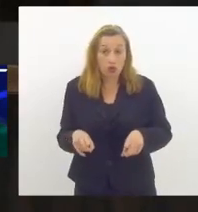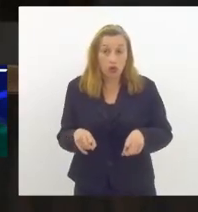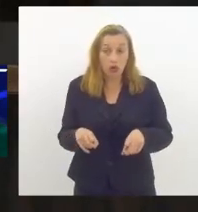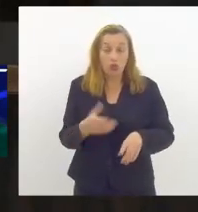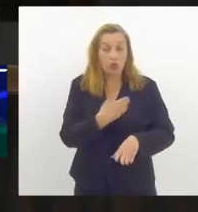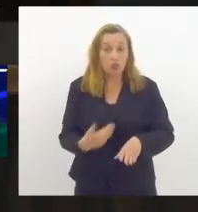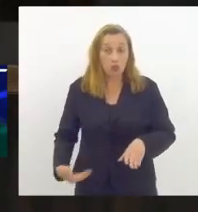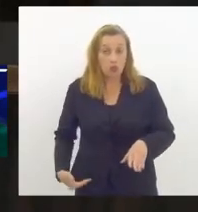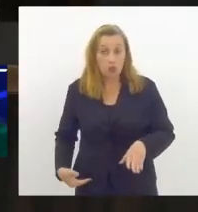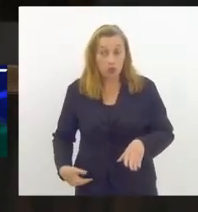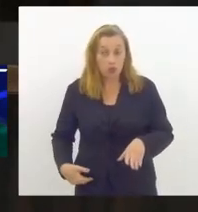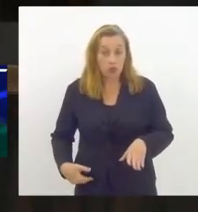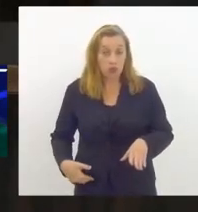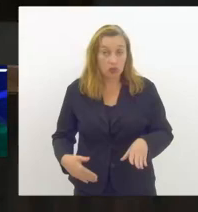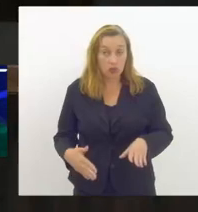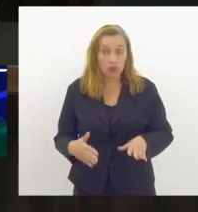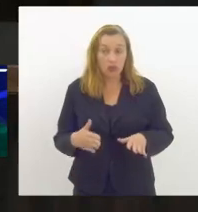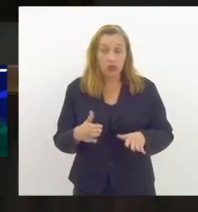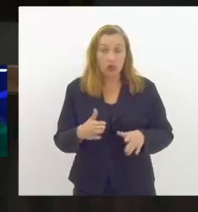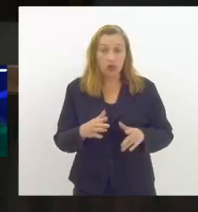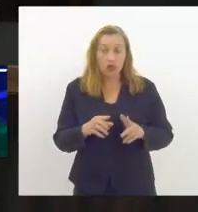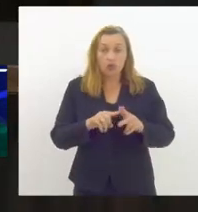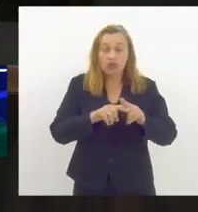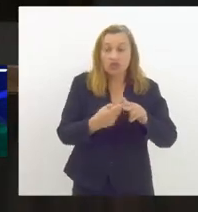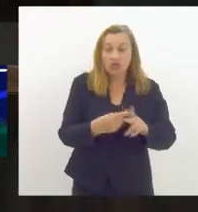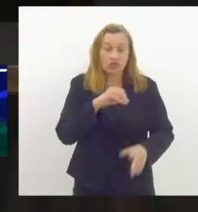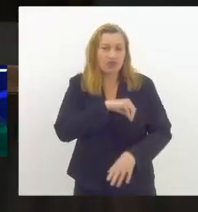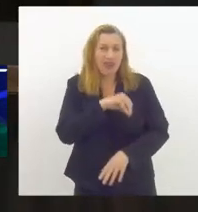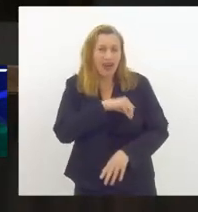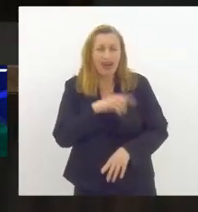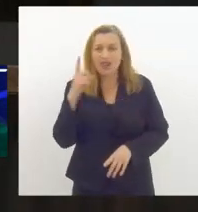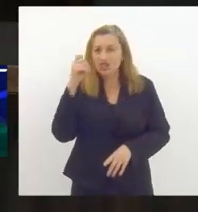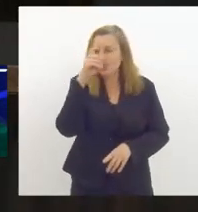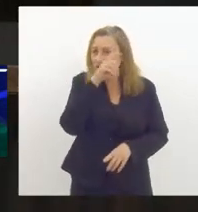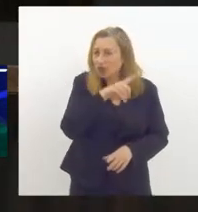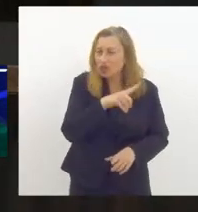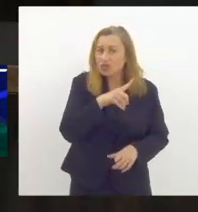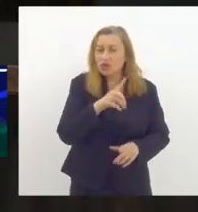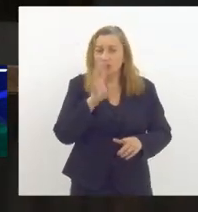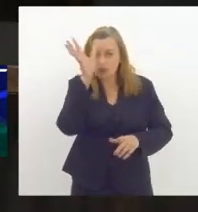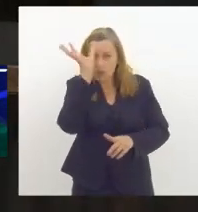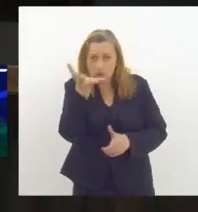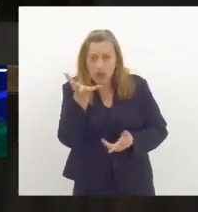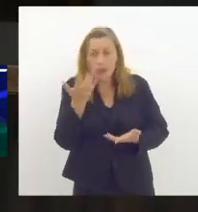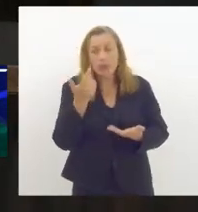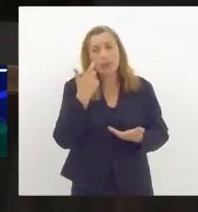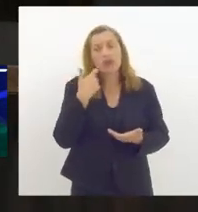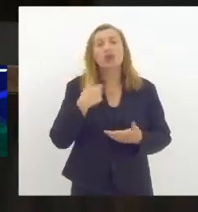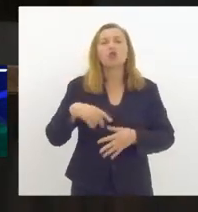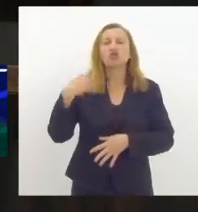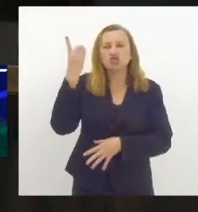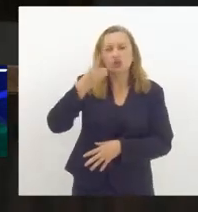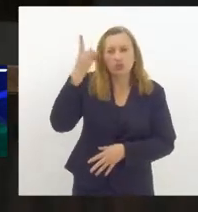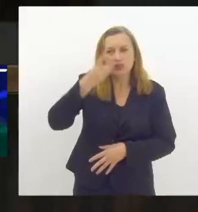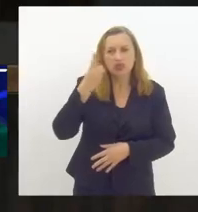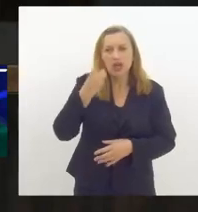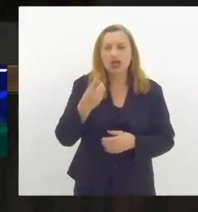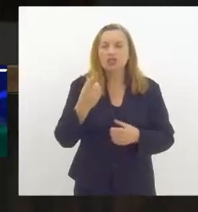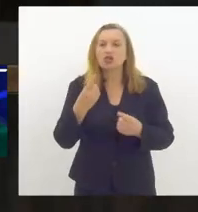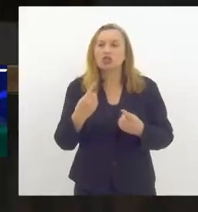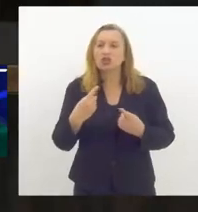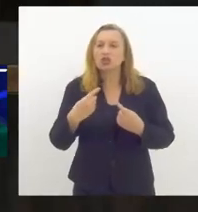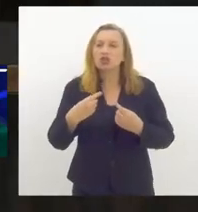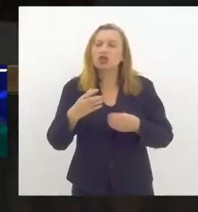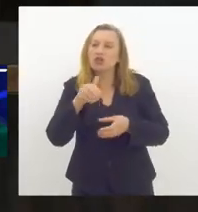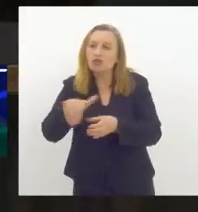reposição salarial é uma verdadeira batalha campal nesse planar os deputados que votam com